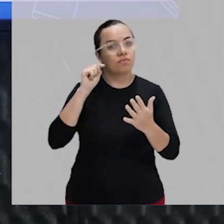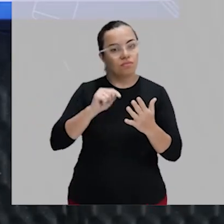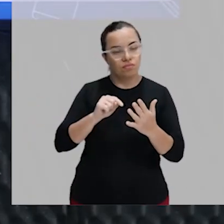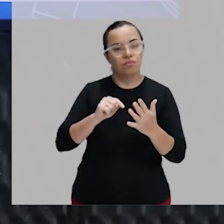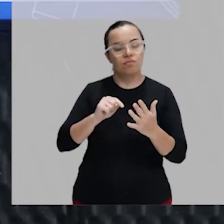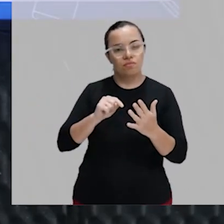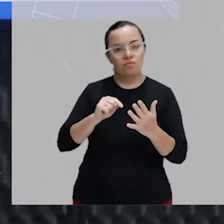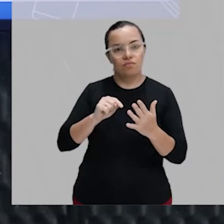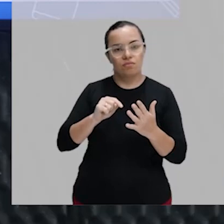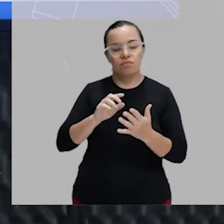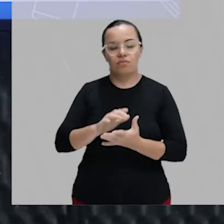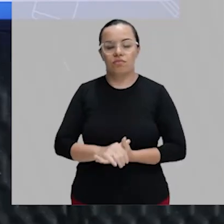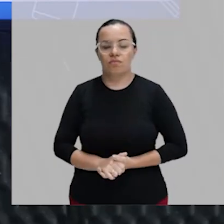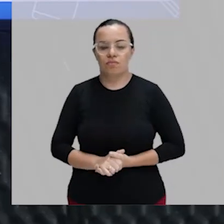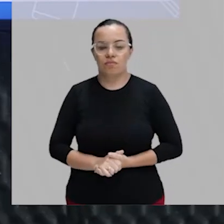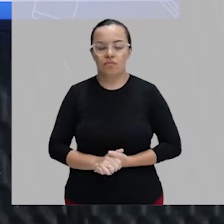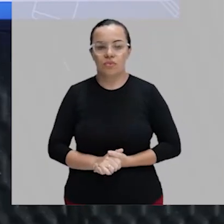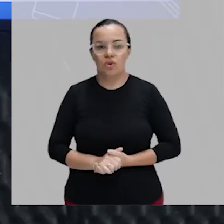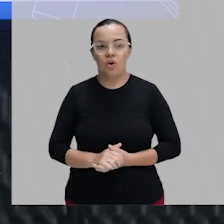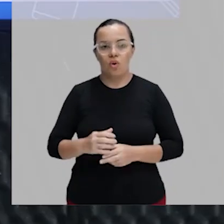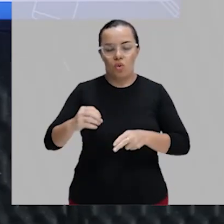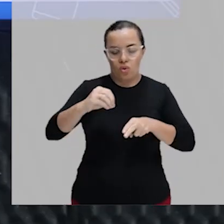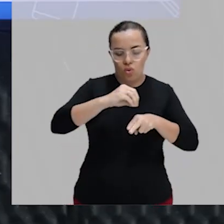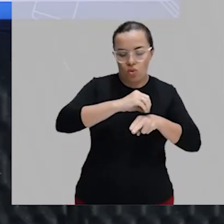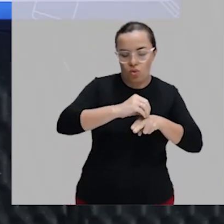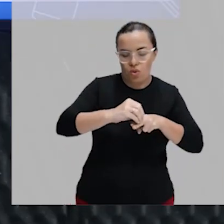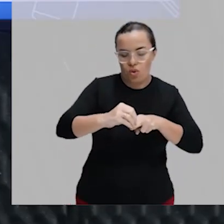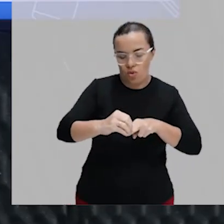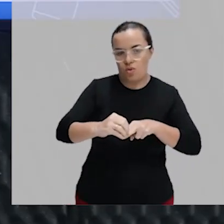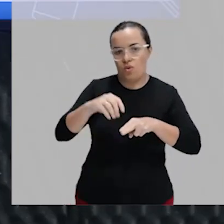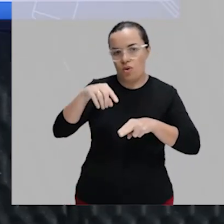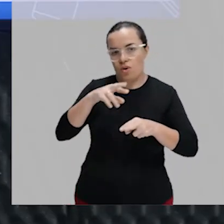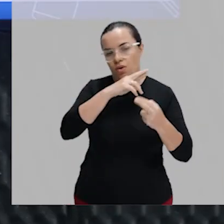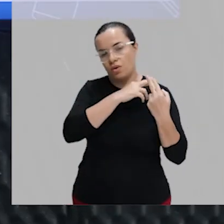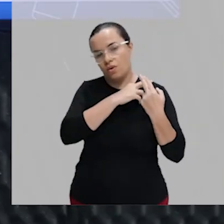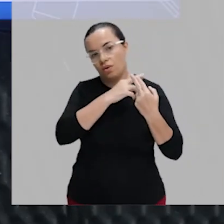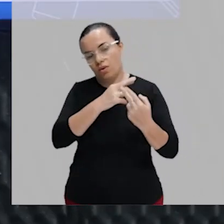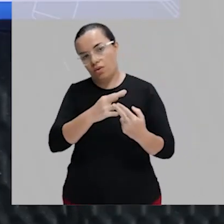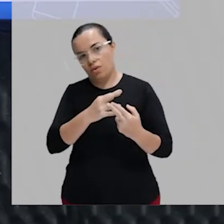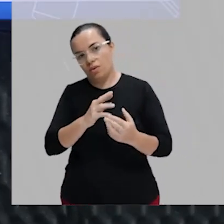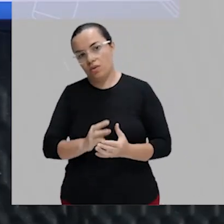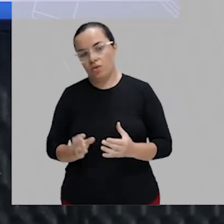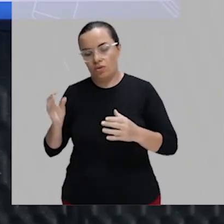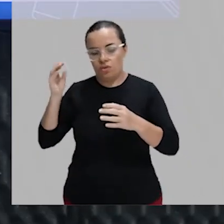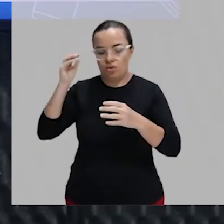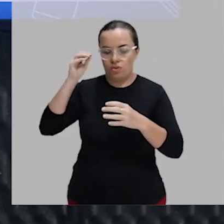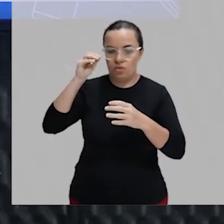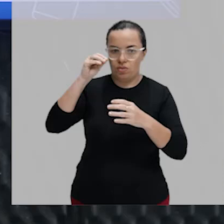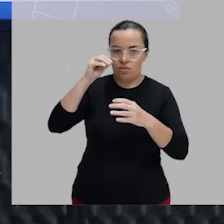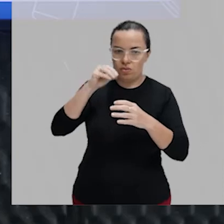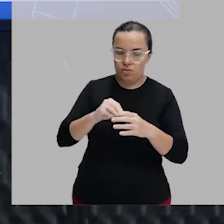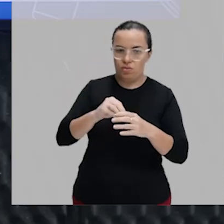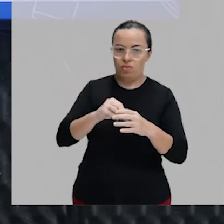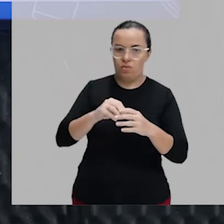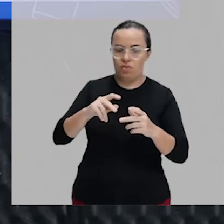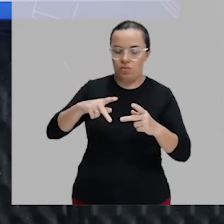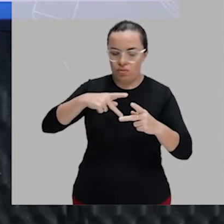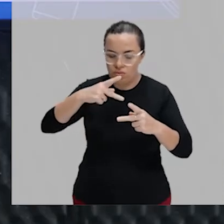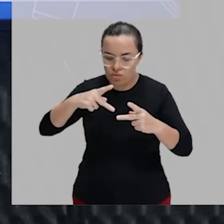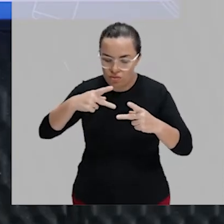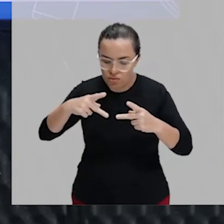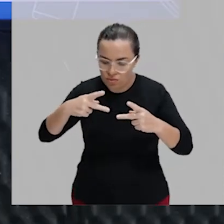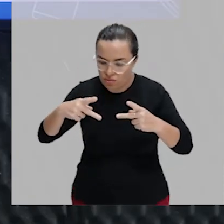processo, o ribossomo é o responsável por estar adicionando a proteína que está